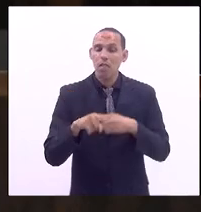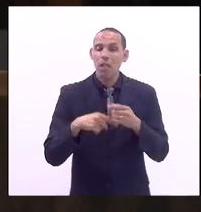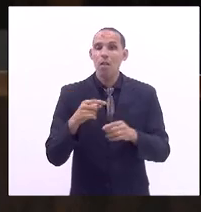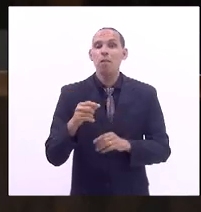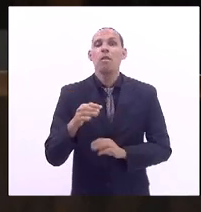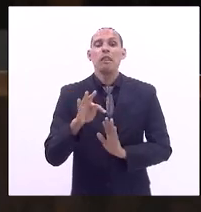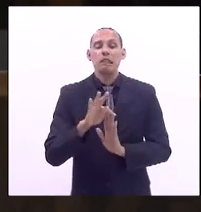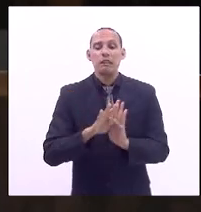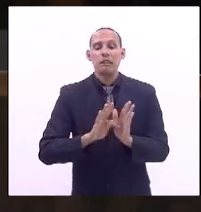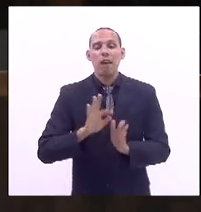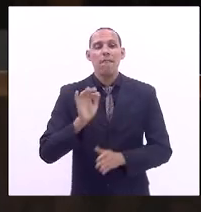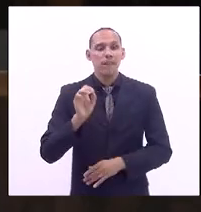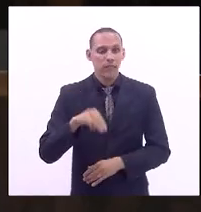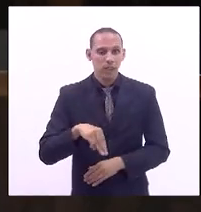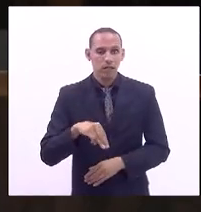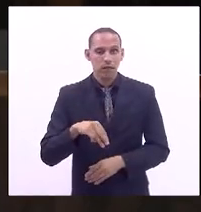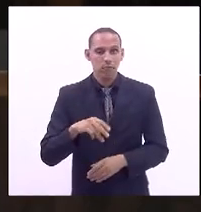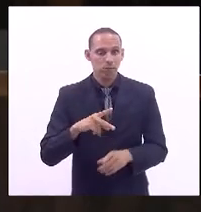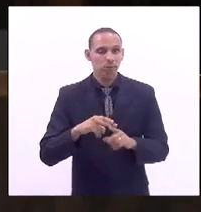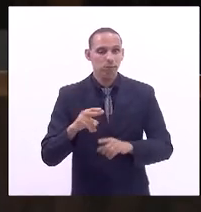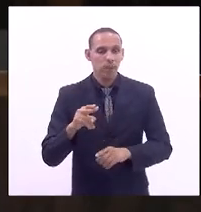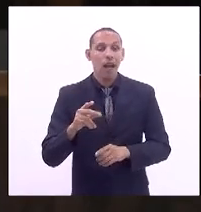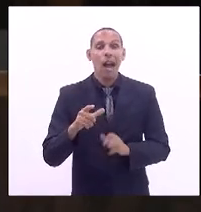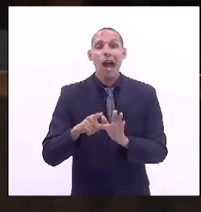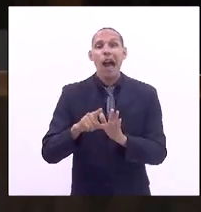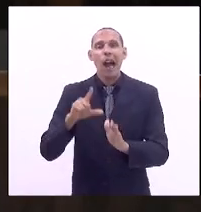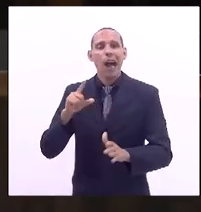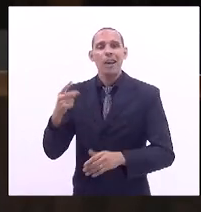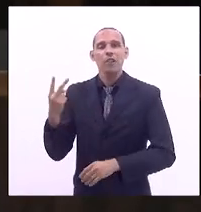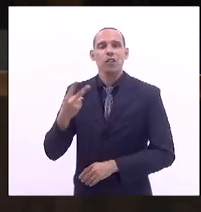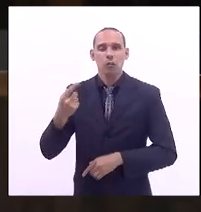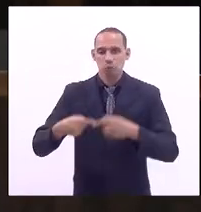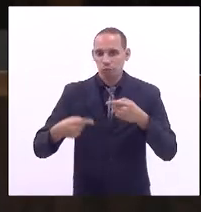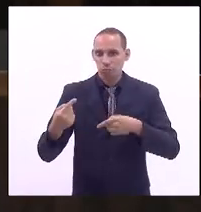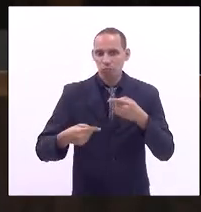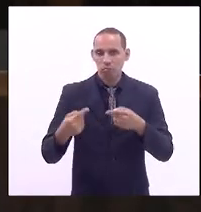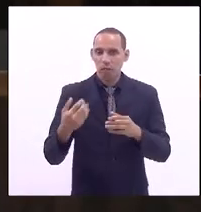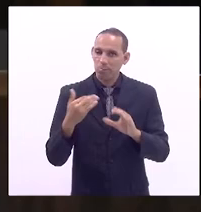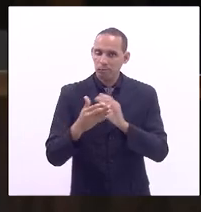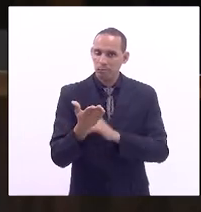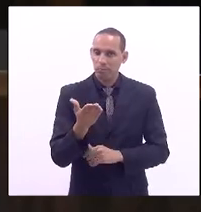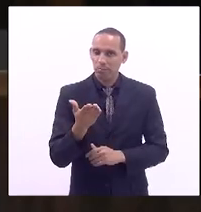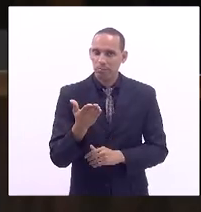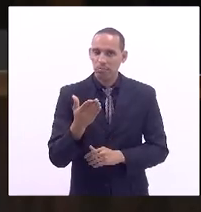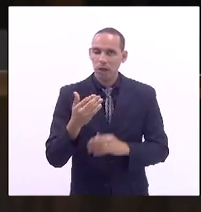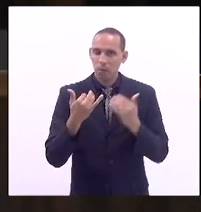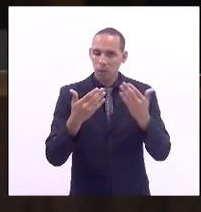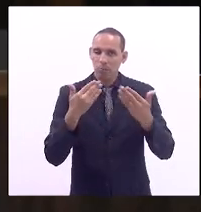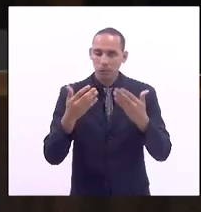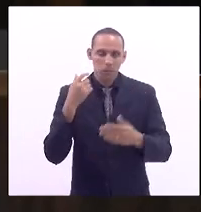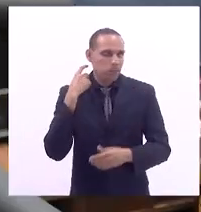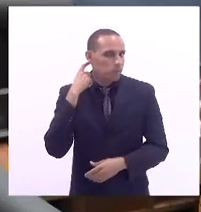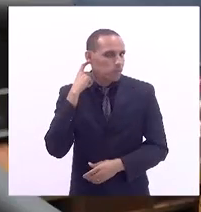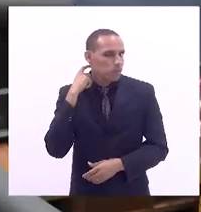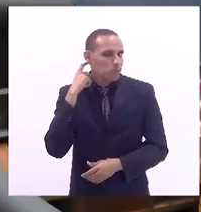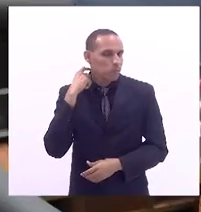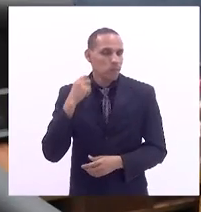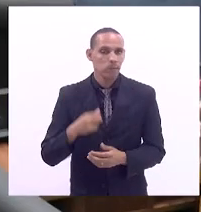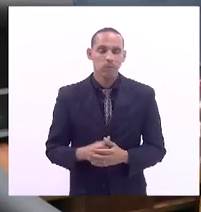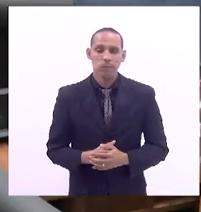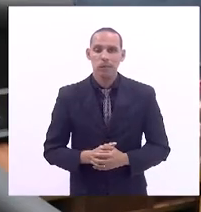redação do vencido para segunda antes de dar trazer a segunda eu meto a vossa excelência fazer uma audiência